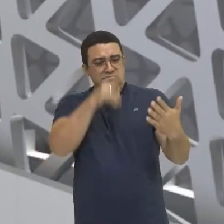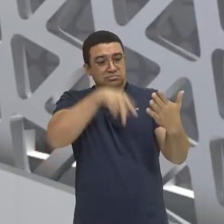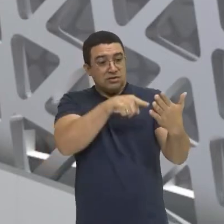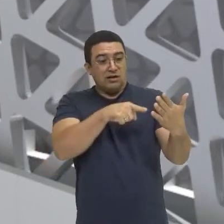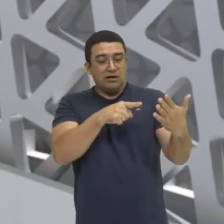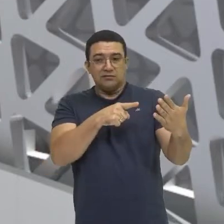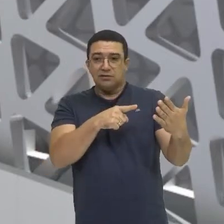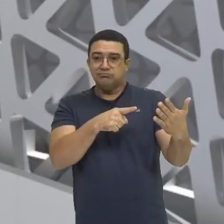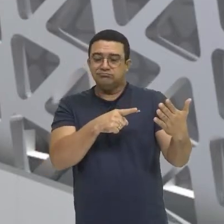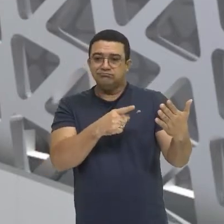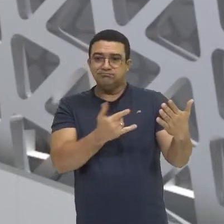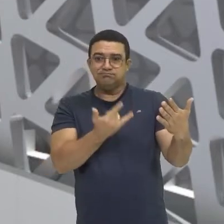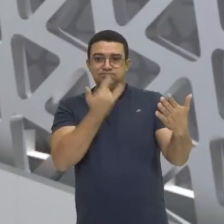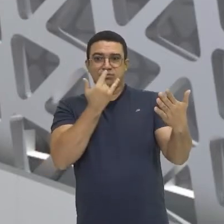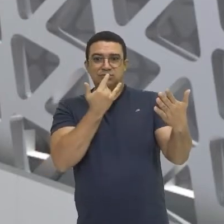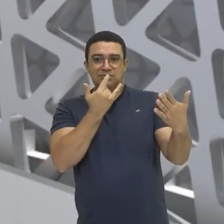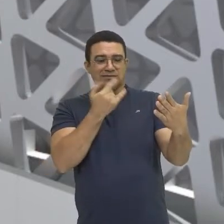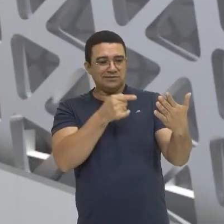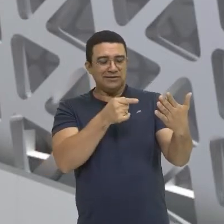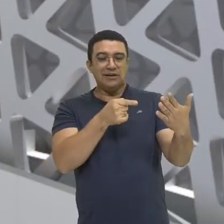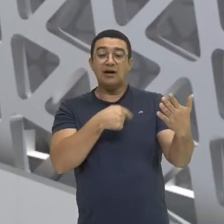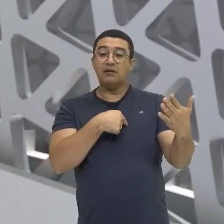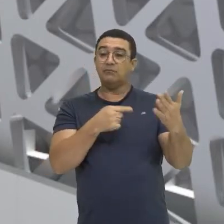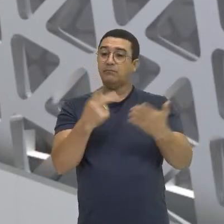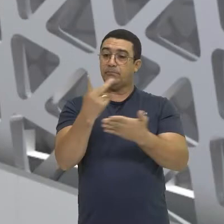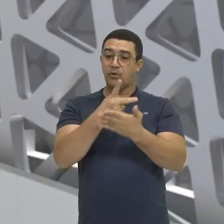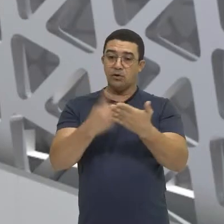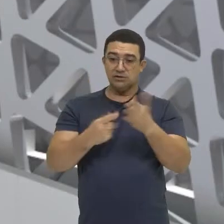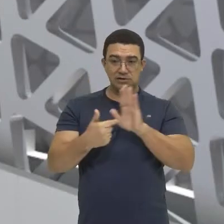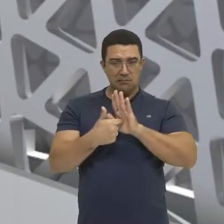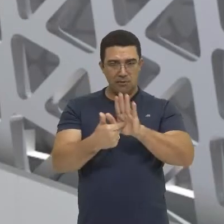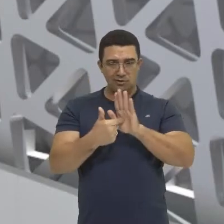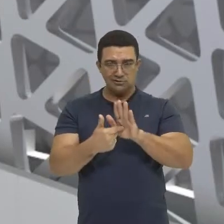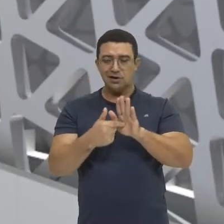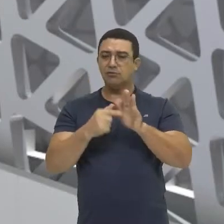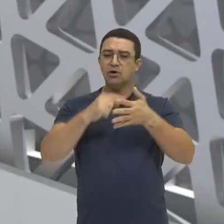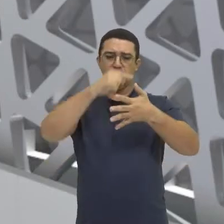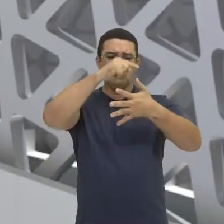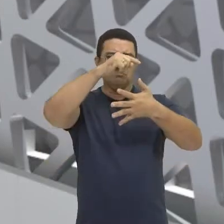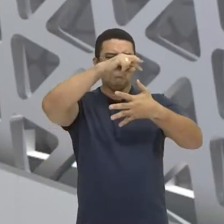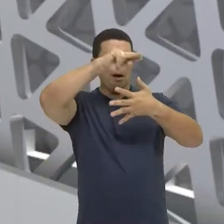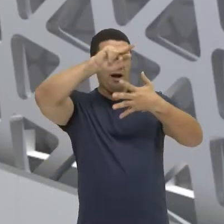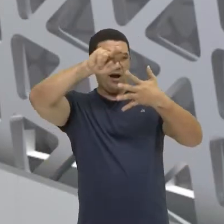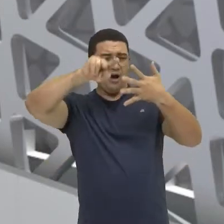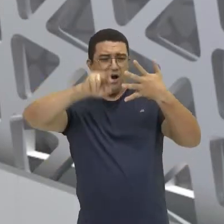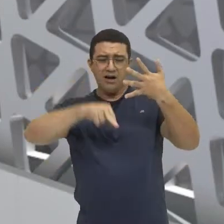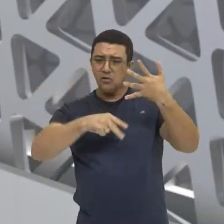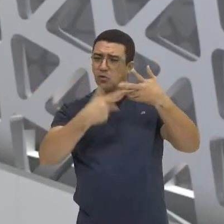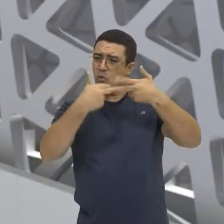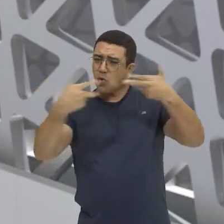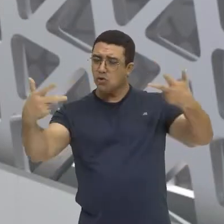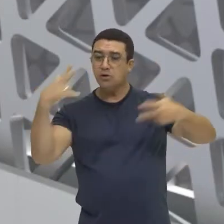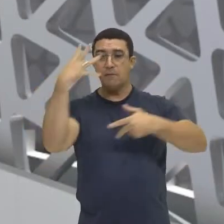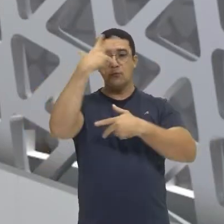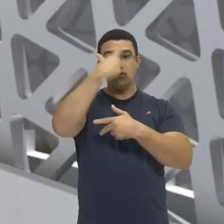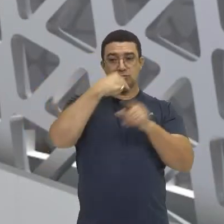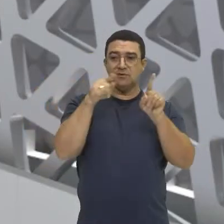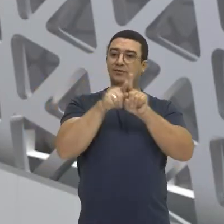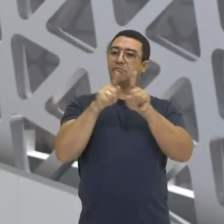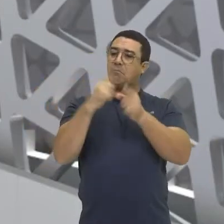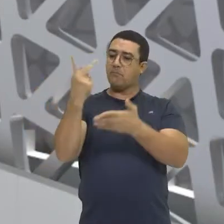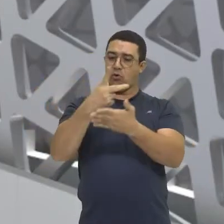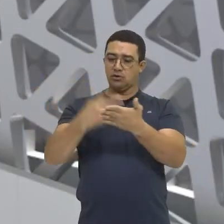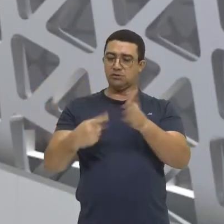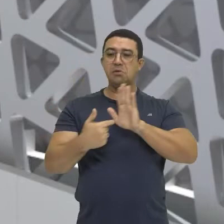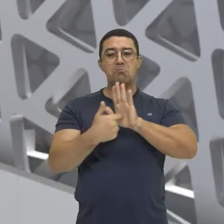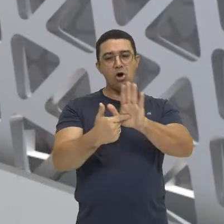ela vai estar presente para mostrar tanto as coisas belas, bonitas, como também as coisas que